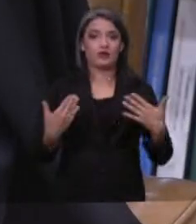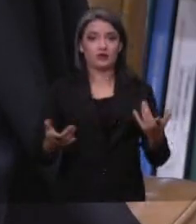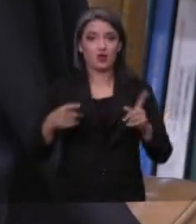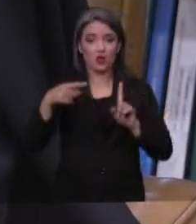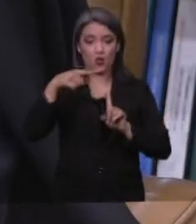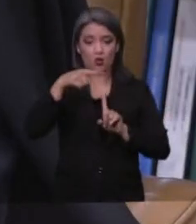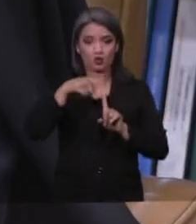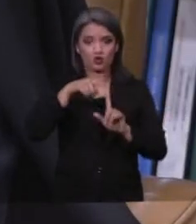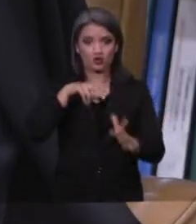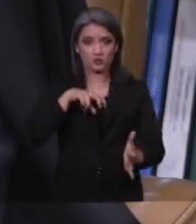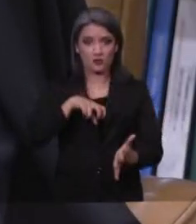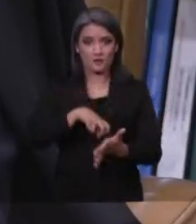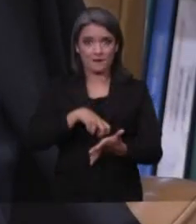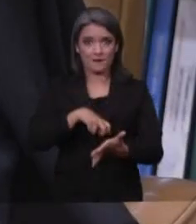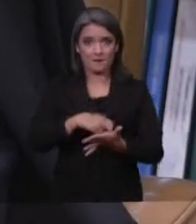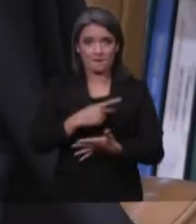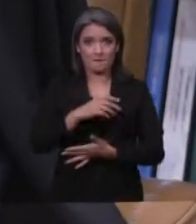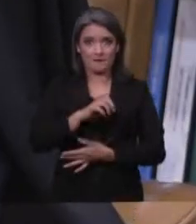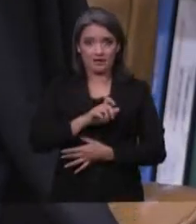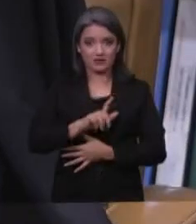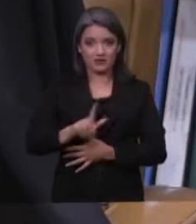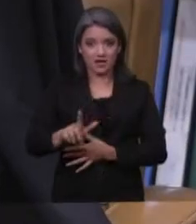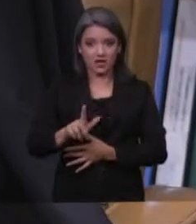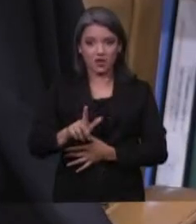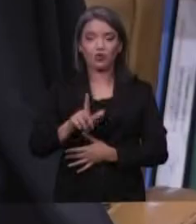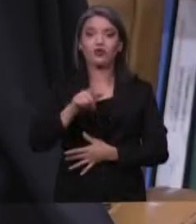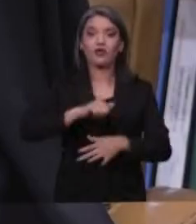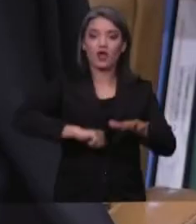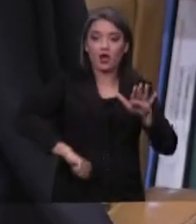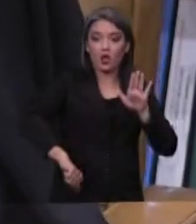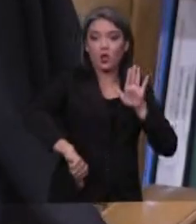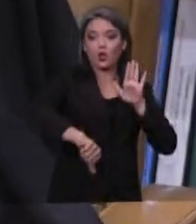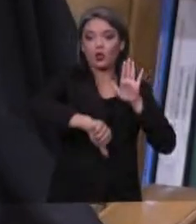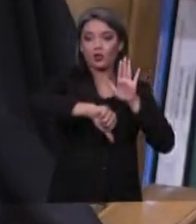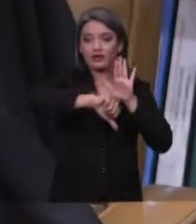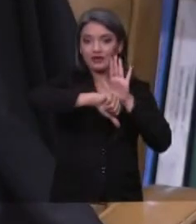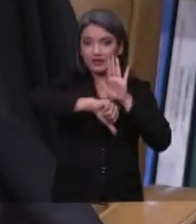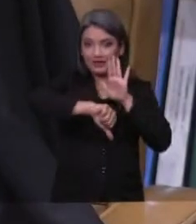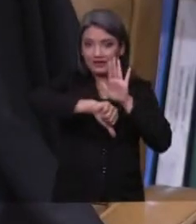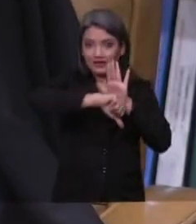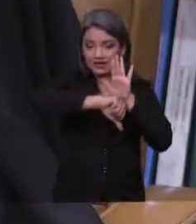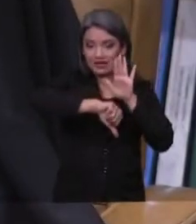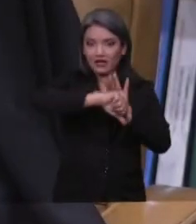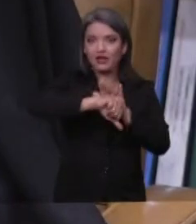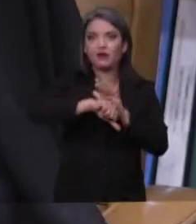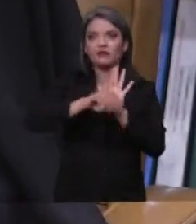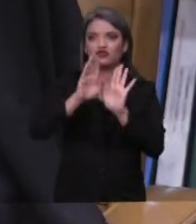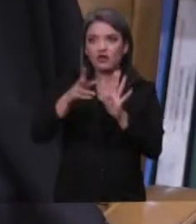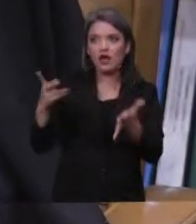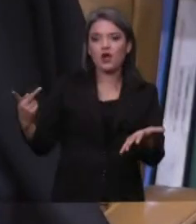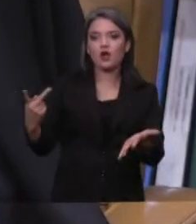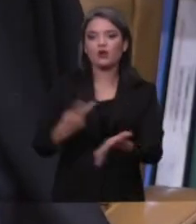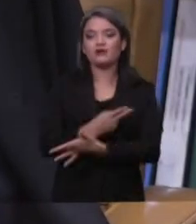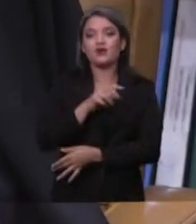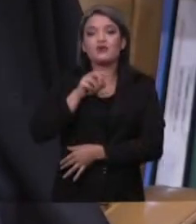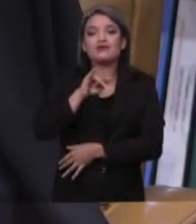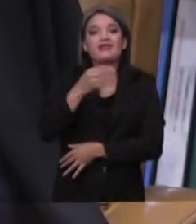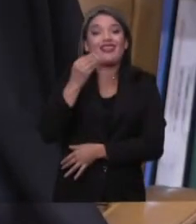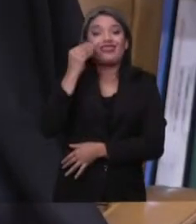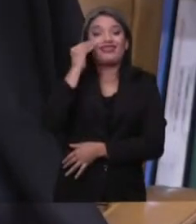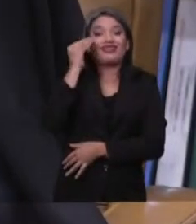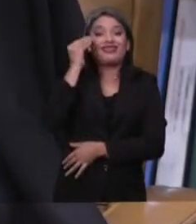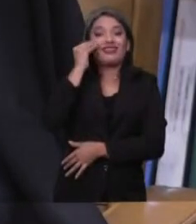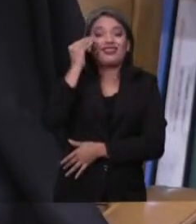penal pune como crime consumado a tentativa de deposição do governo